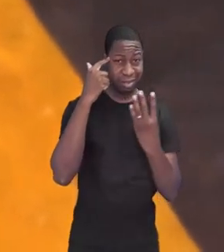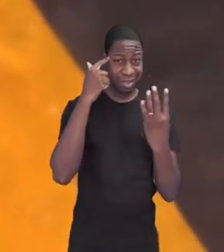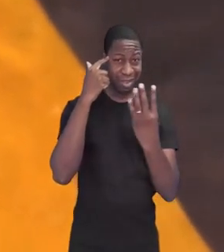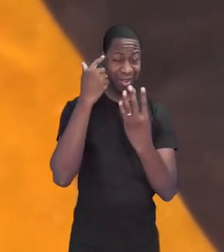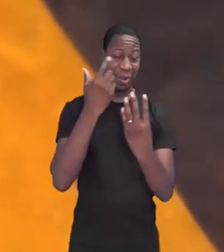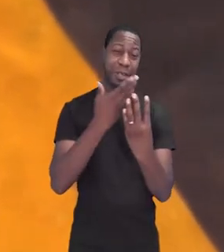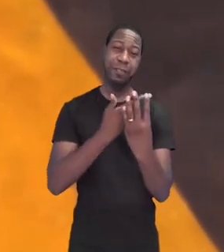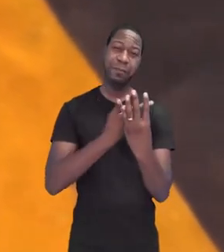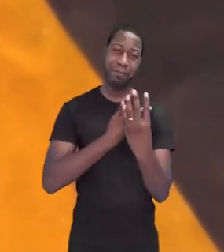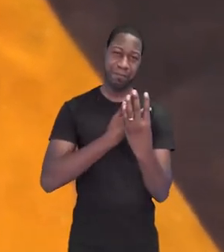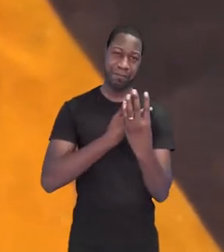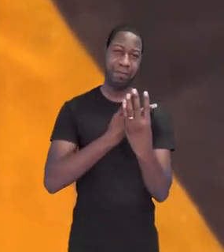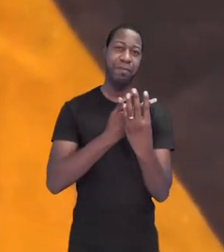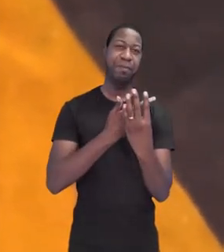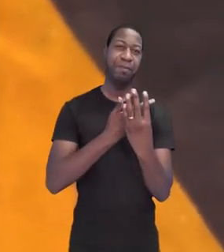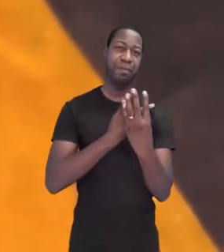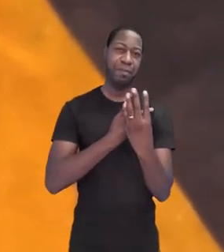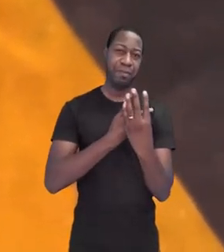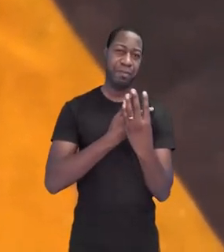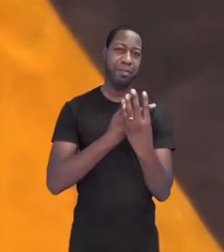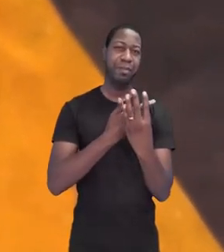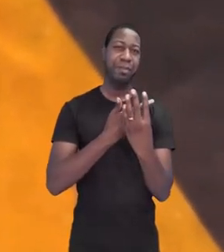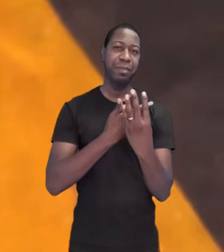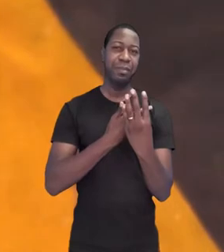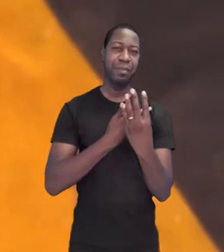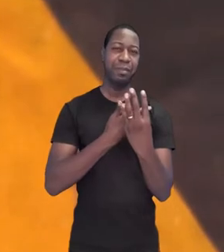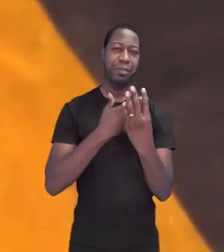quatro amigos